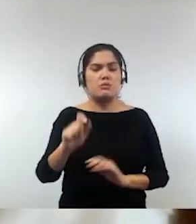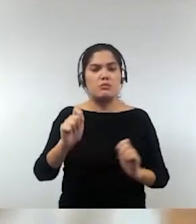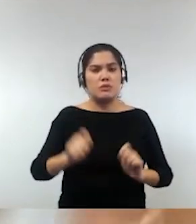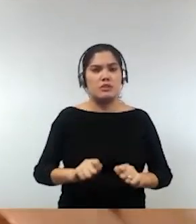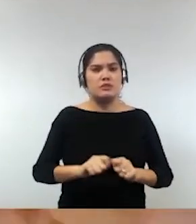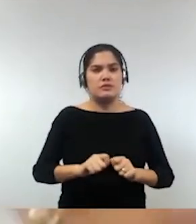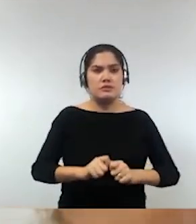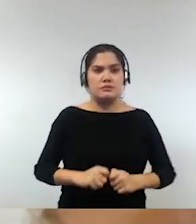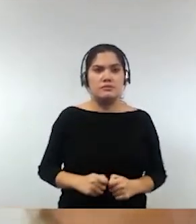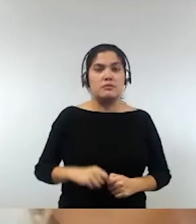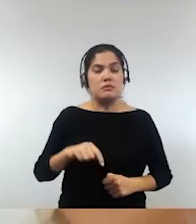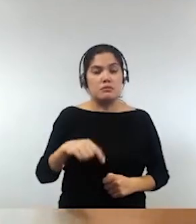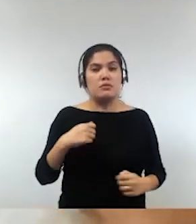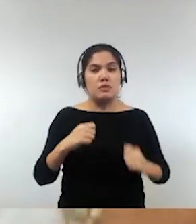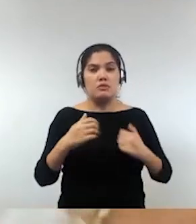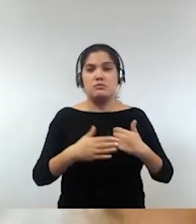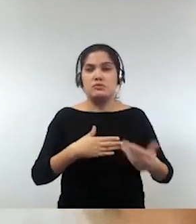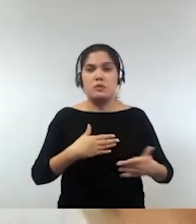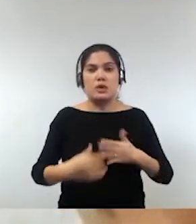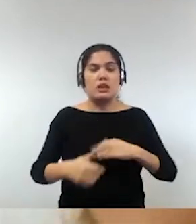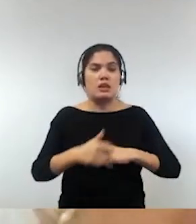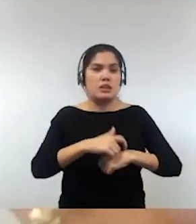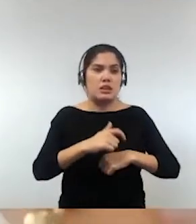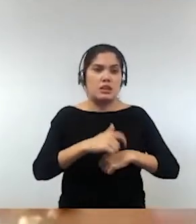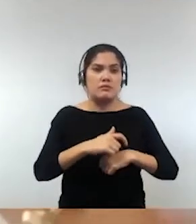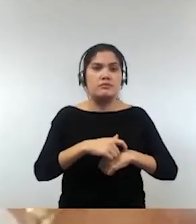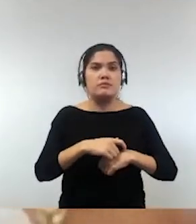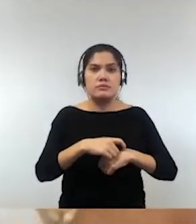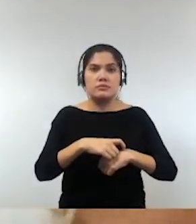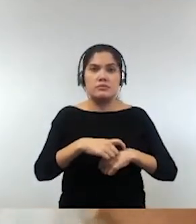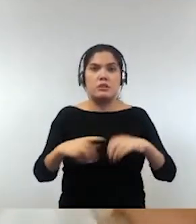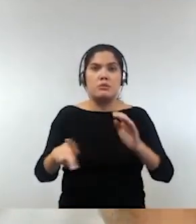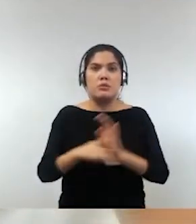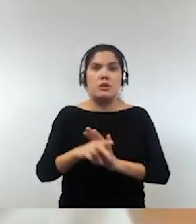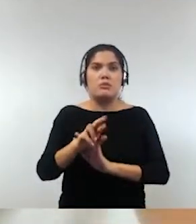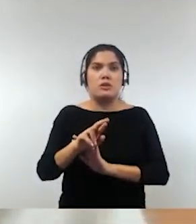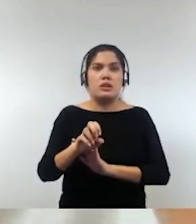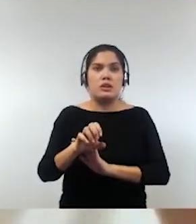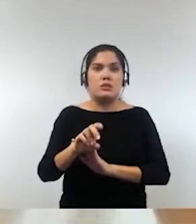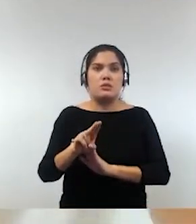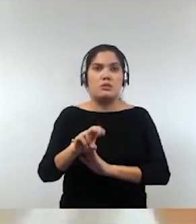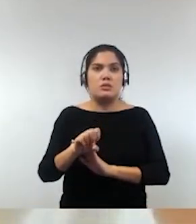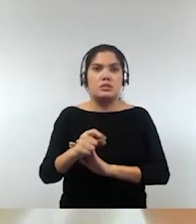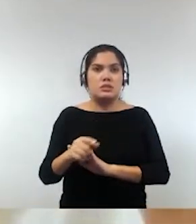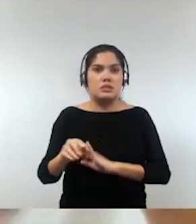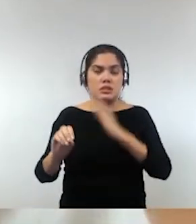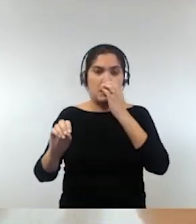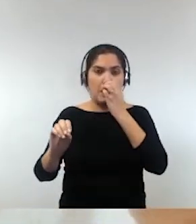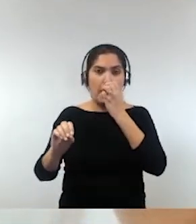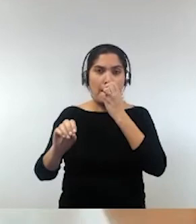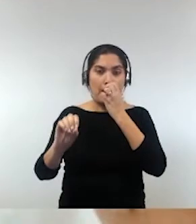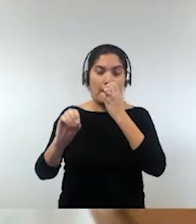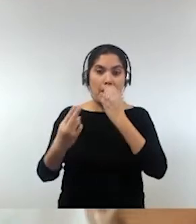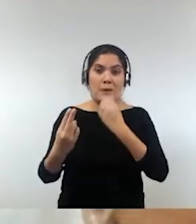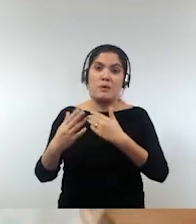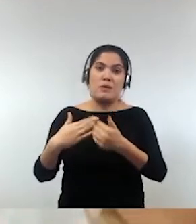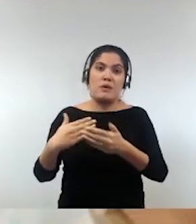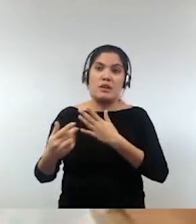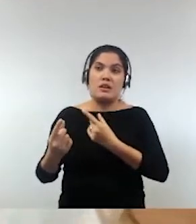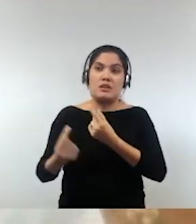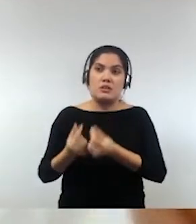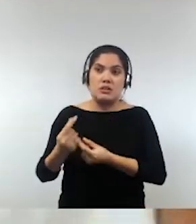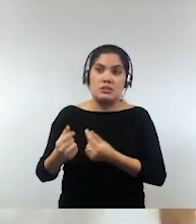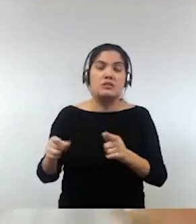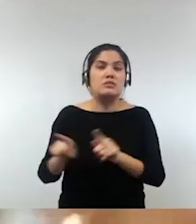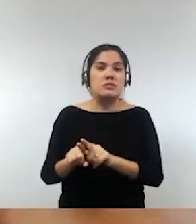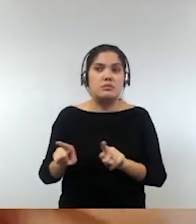feita a qualquer tempo, inclusive em fase recursal. A conciliação, idem, alguma negociação